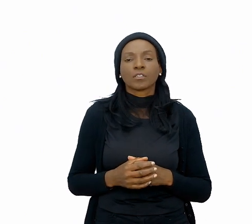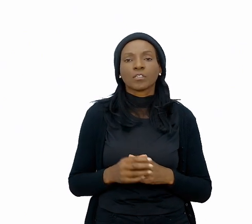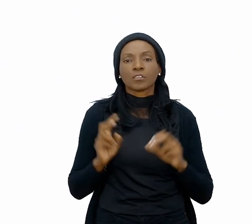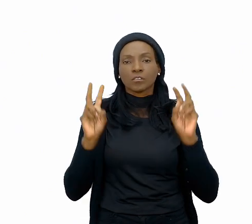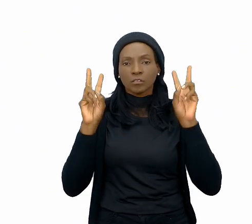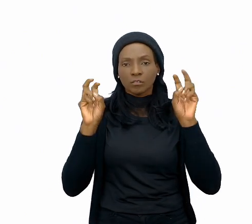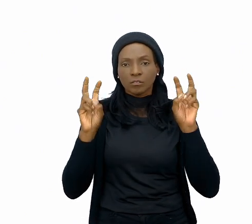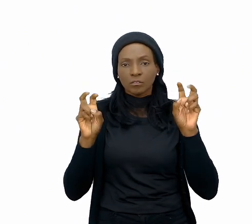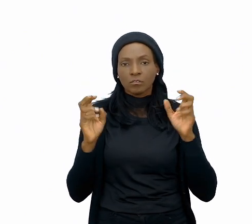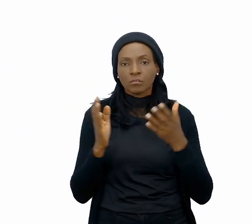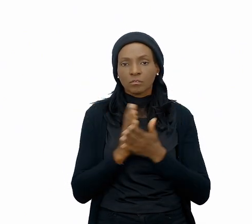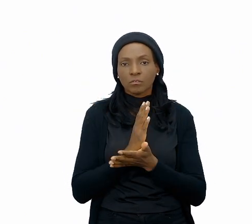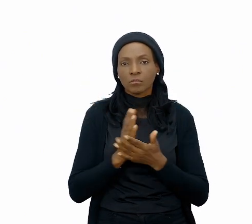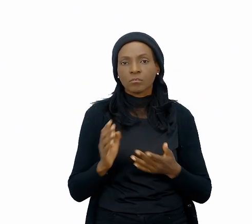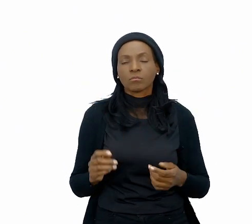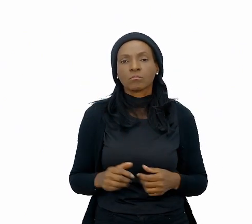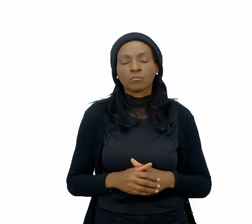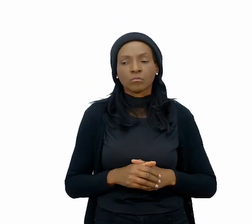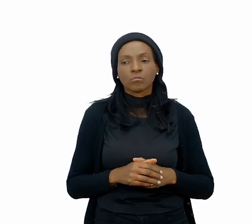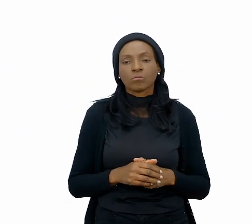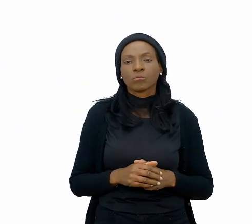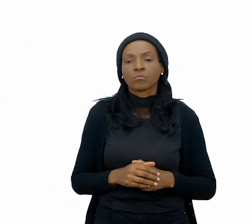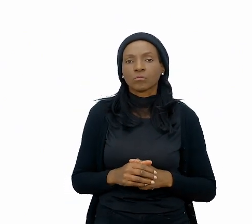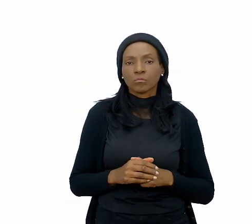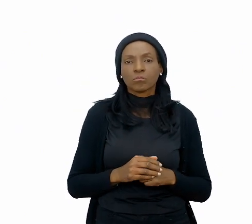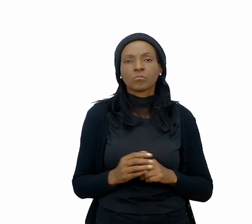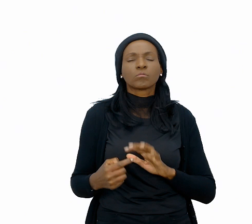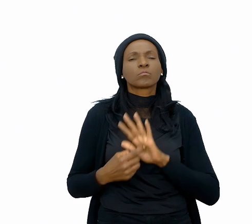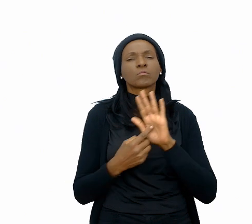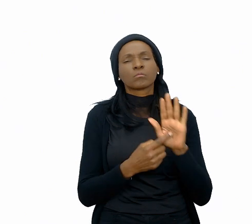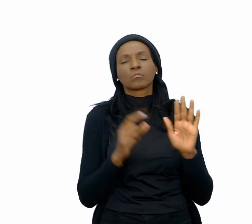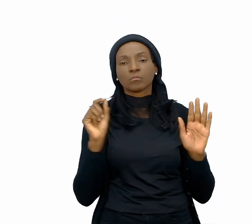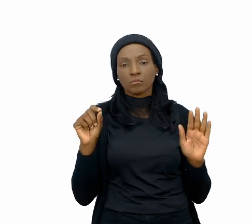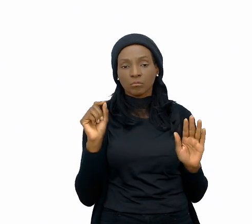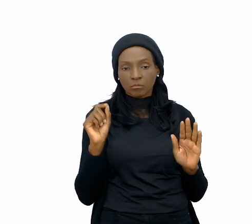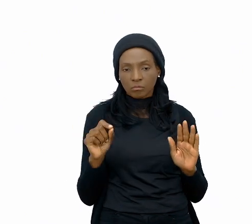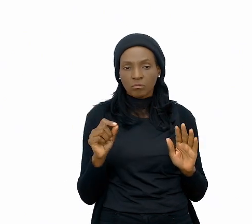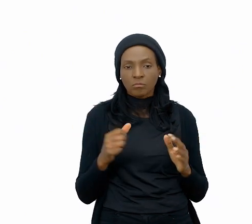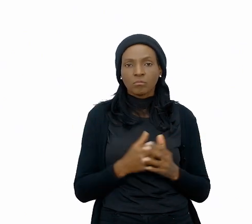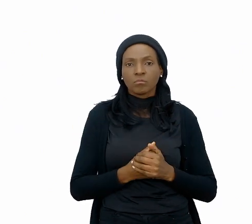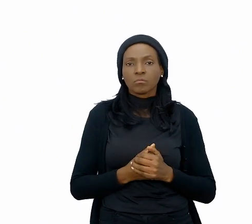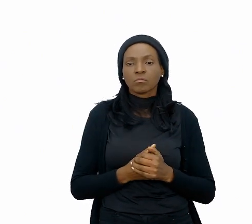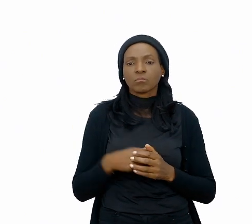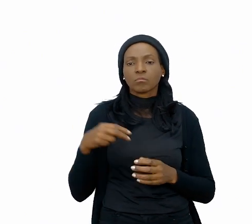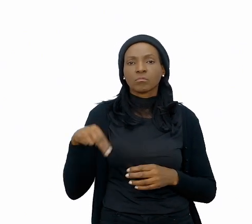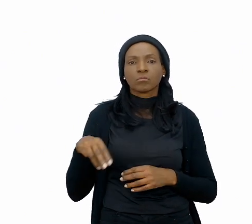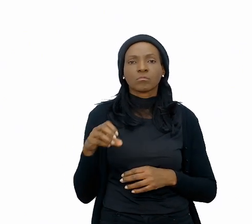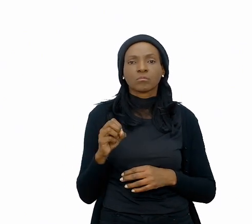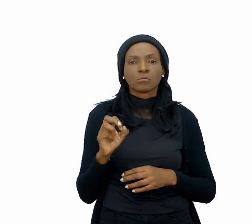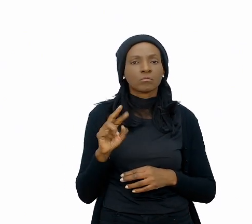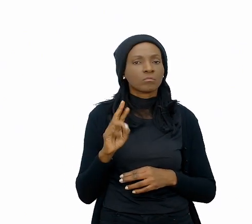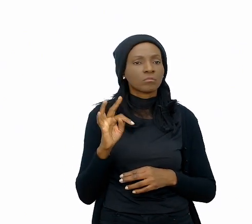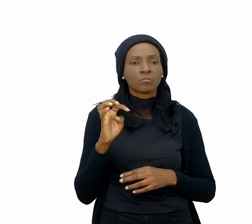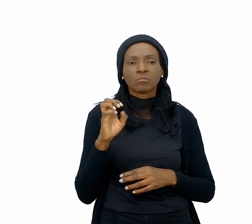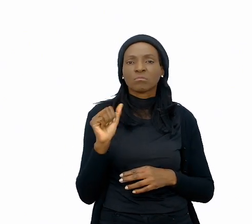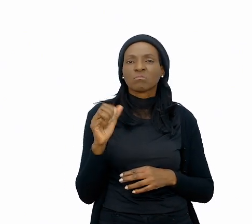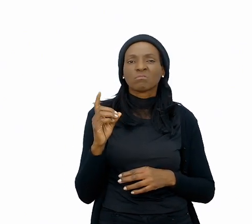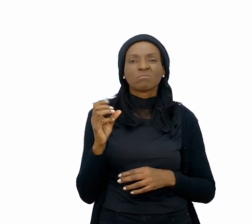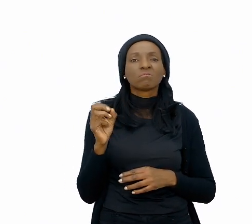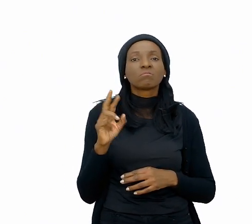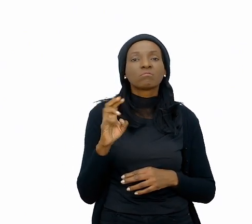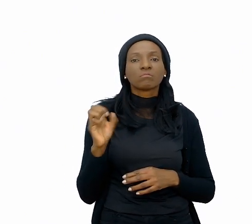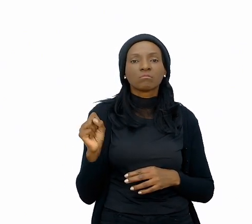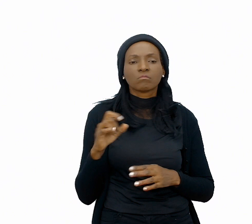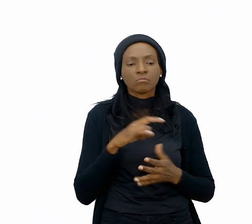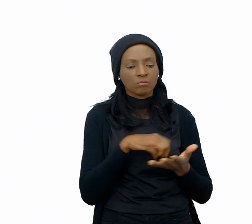tópicos, quais assuntos são apresentados e são norteadores, né, nesse documento.